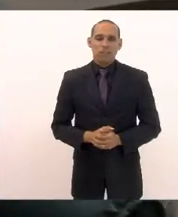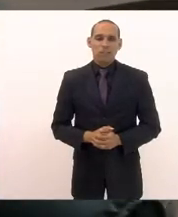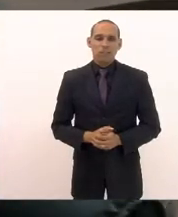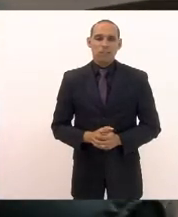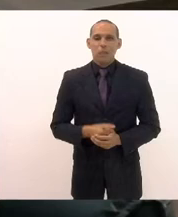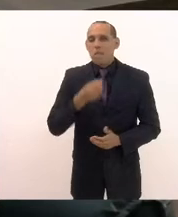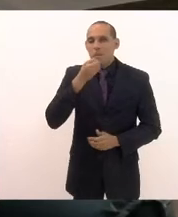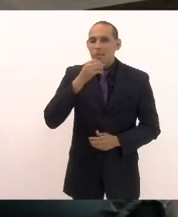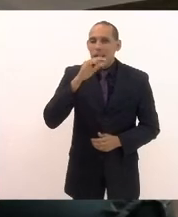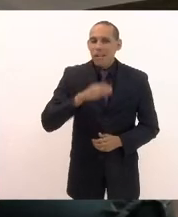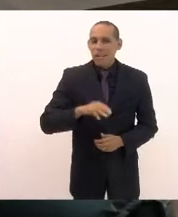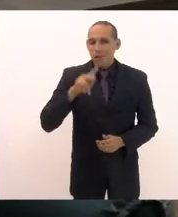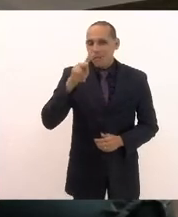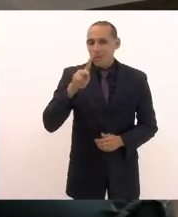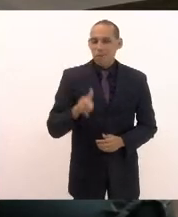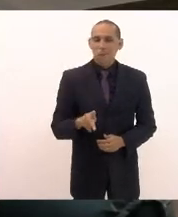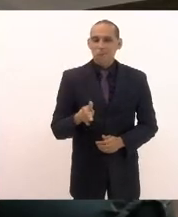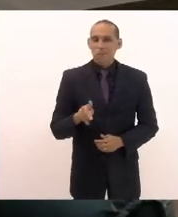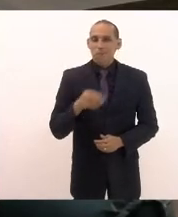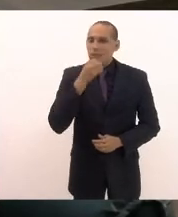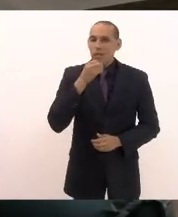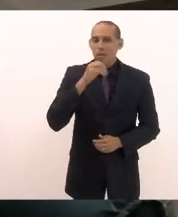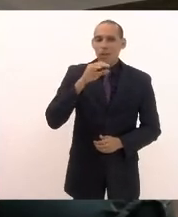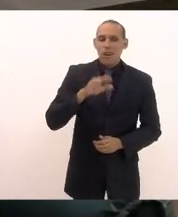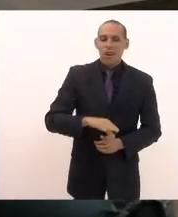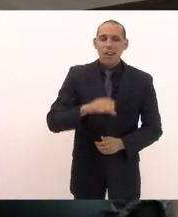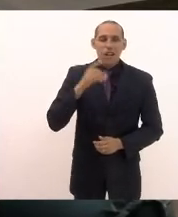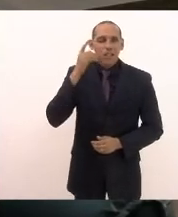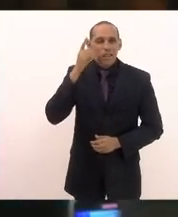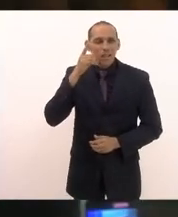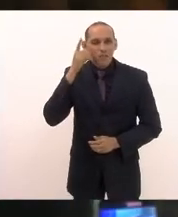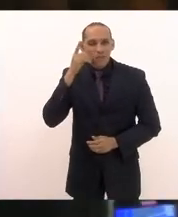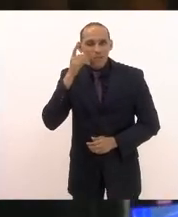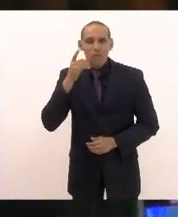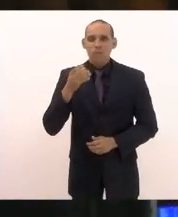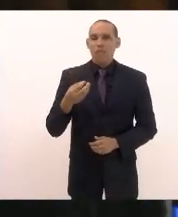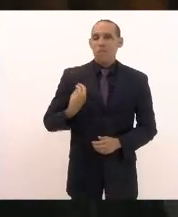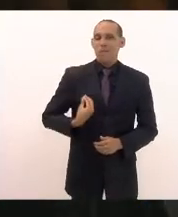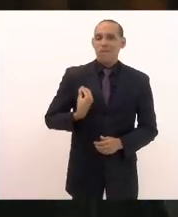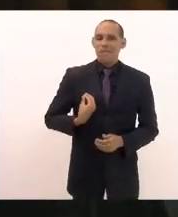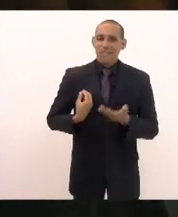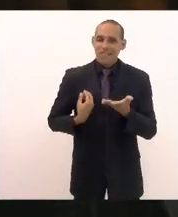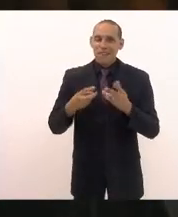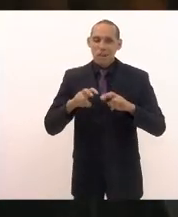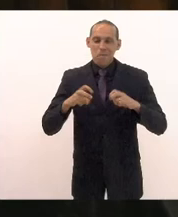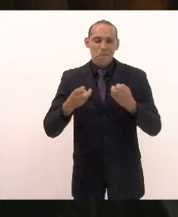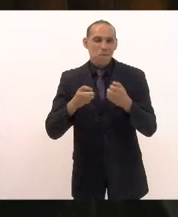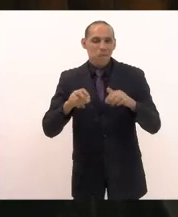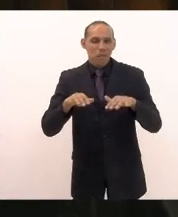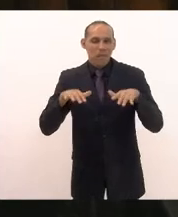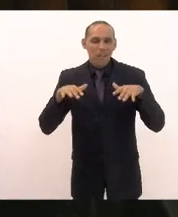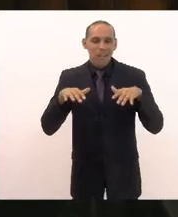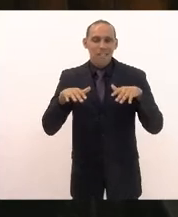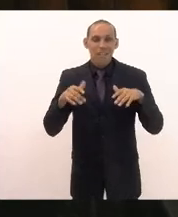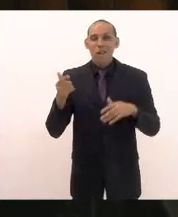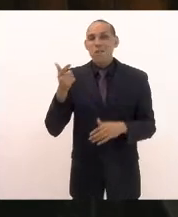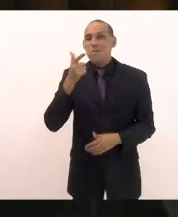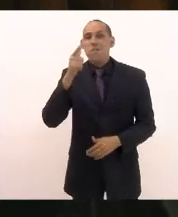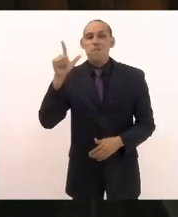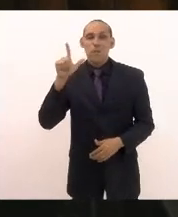Boa tarde, senhora presidente. Boa tarde, deputado estadual Anderson Moraes, que se encontra aqui no plenário. Boa tarde aos